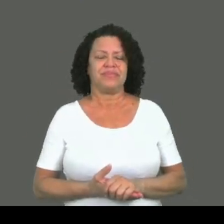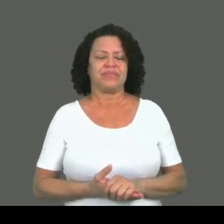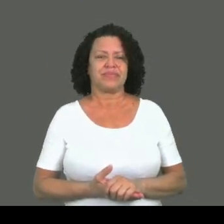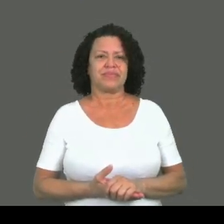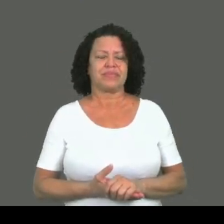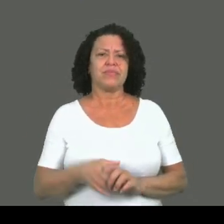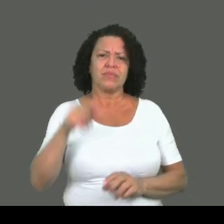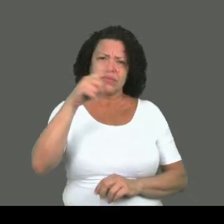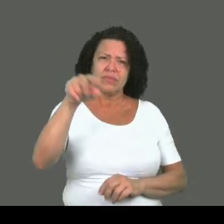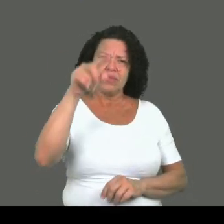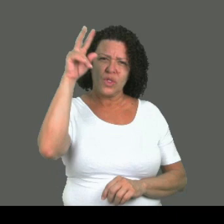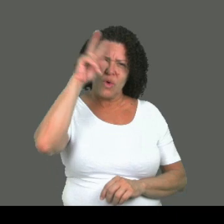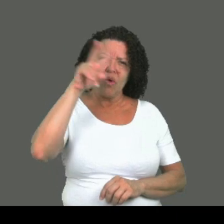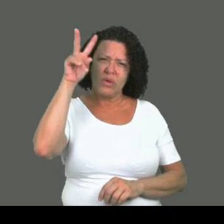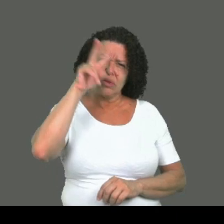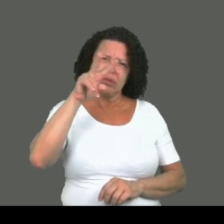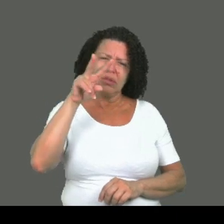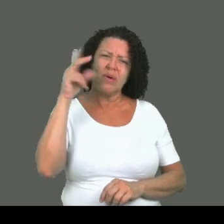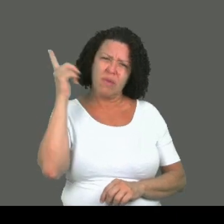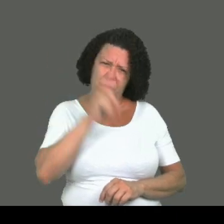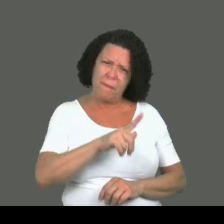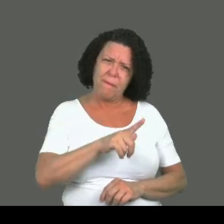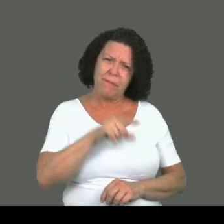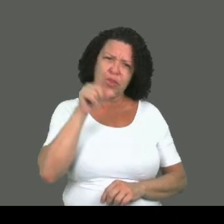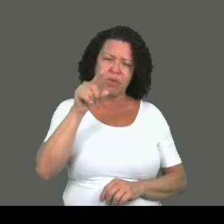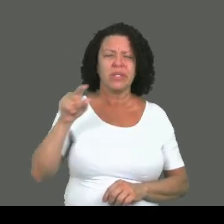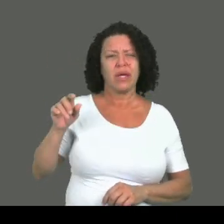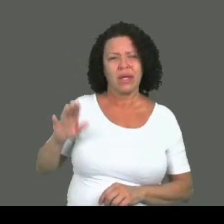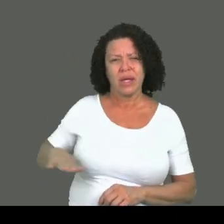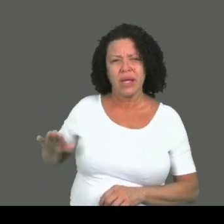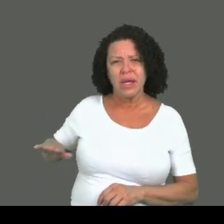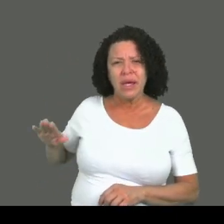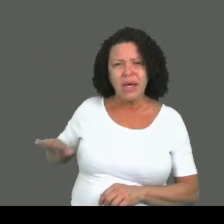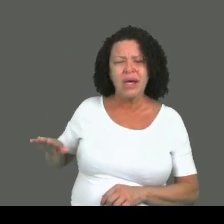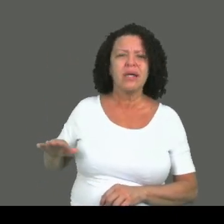Vocês conseguem lembrar, quando crianças, assim,